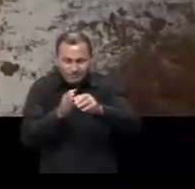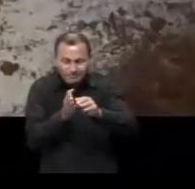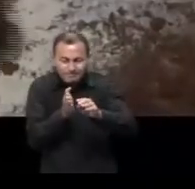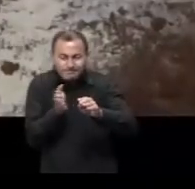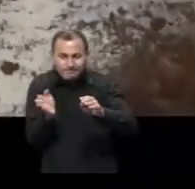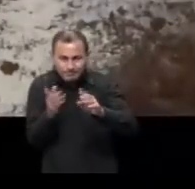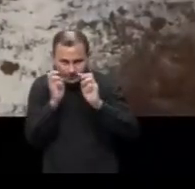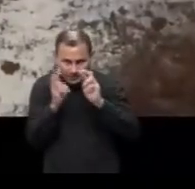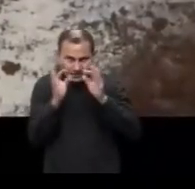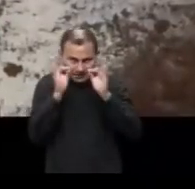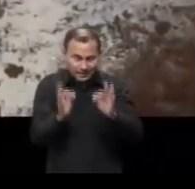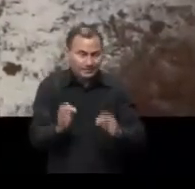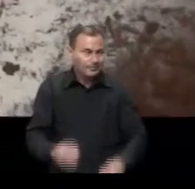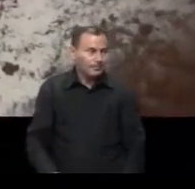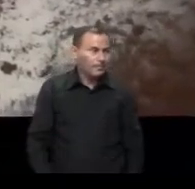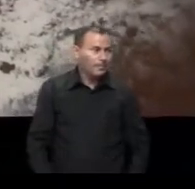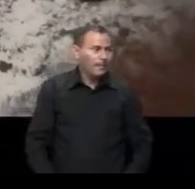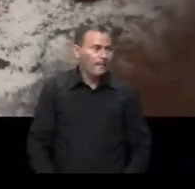das estacas?